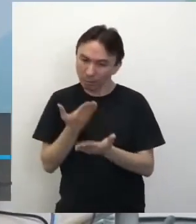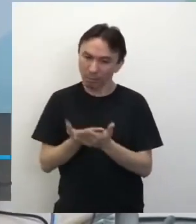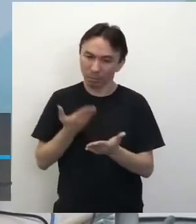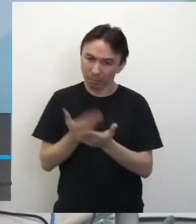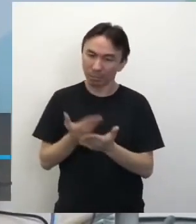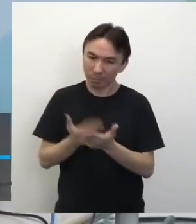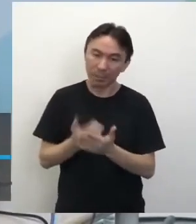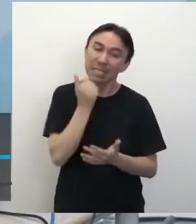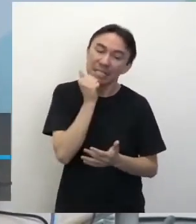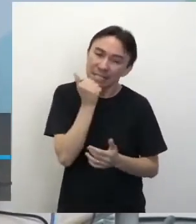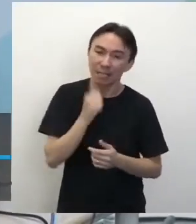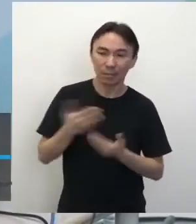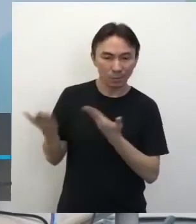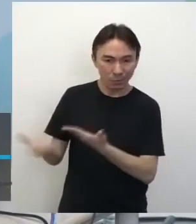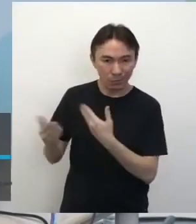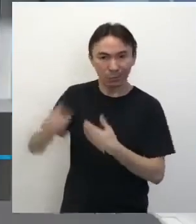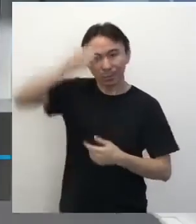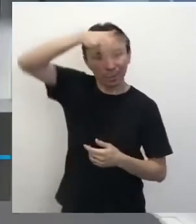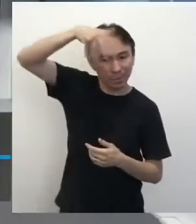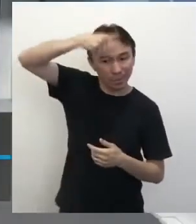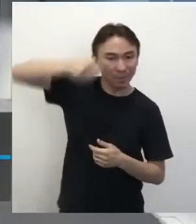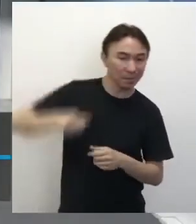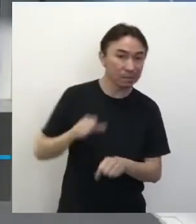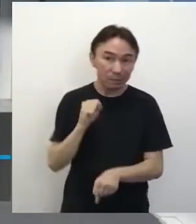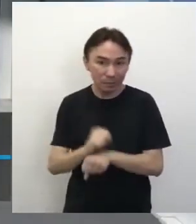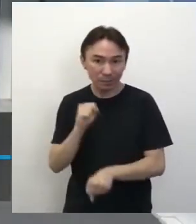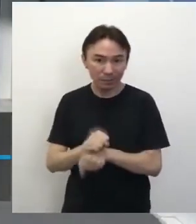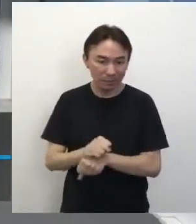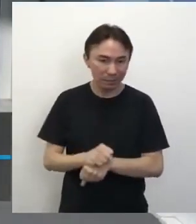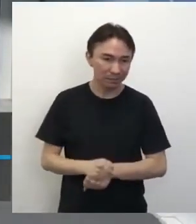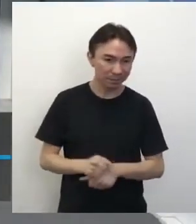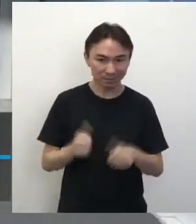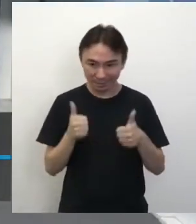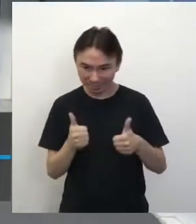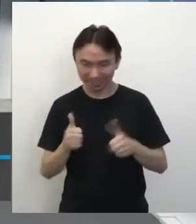Aguardem a próxima, novidades. Isso aí. Tchau, gente.